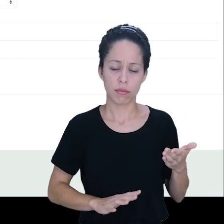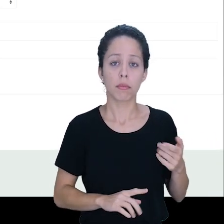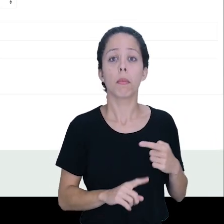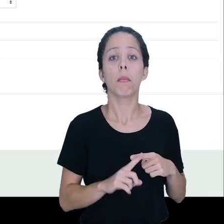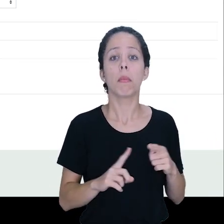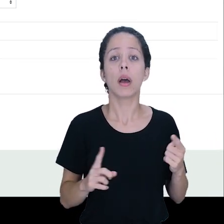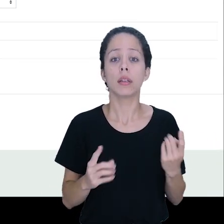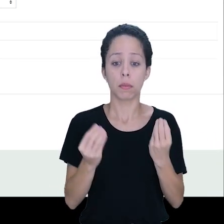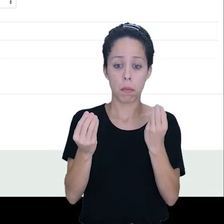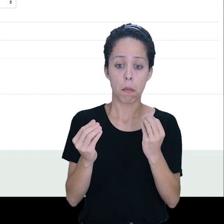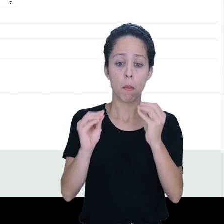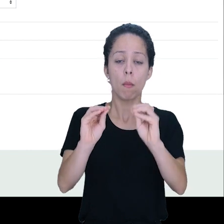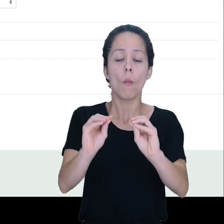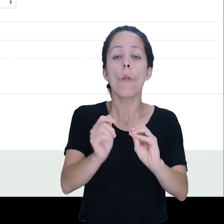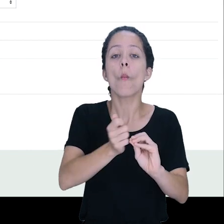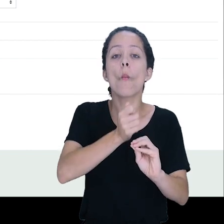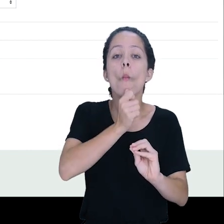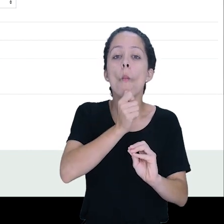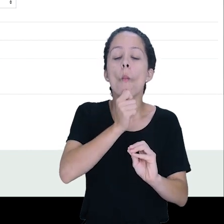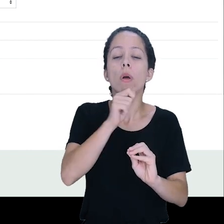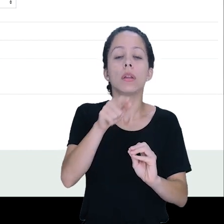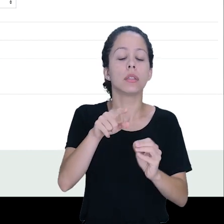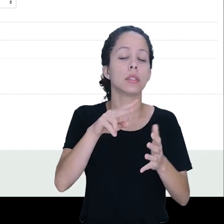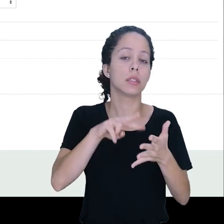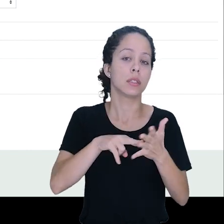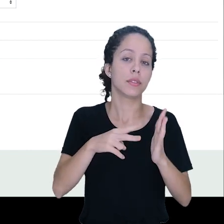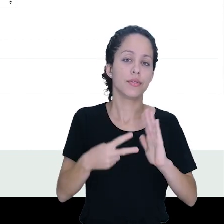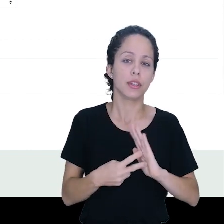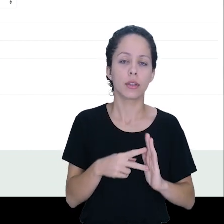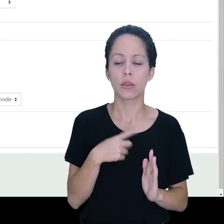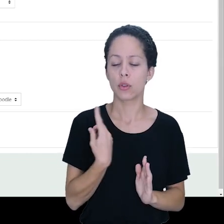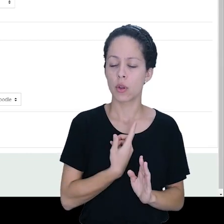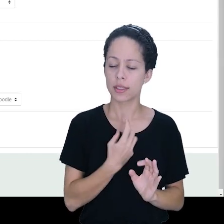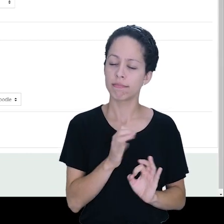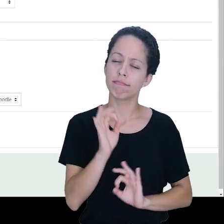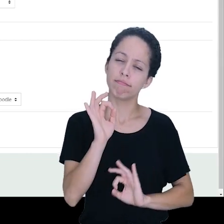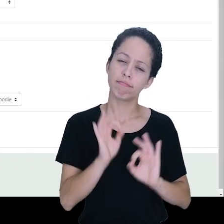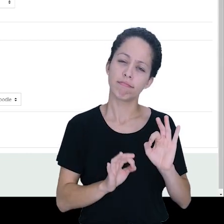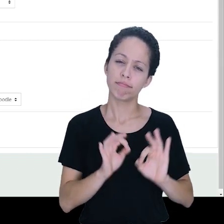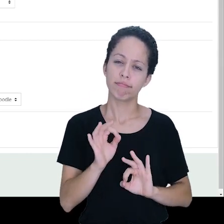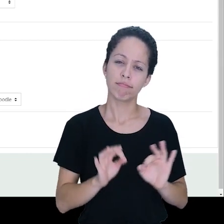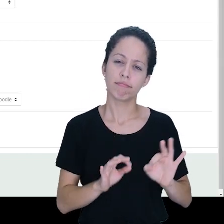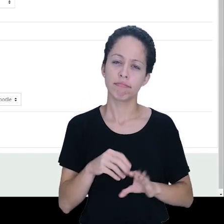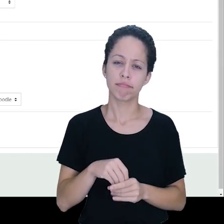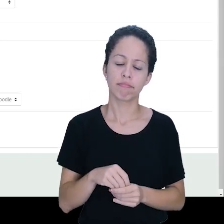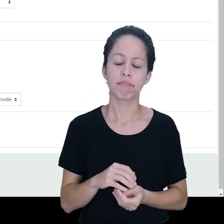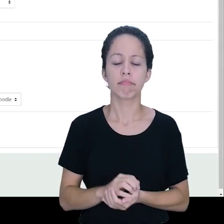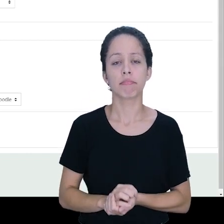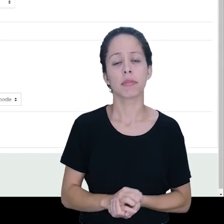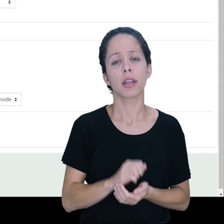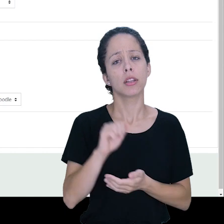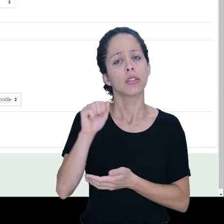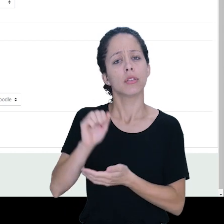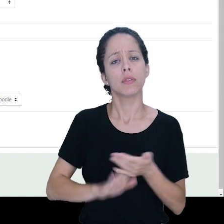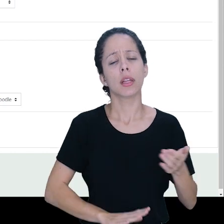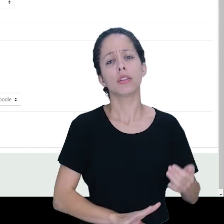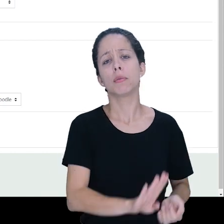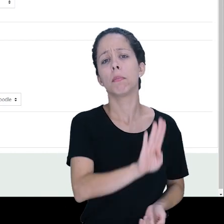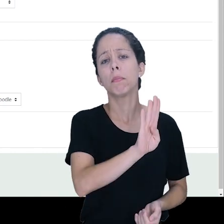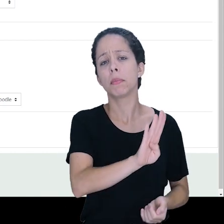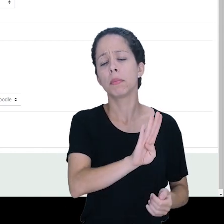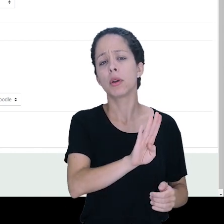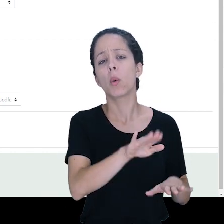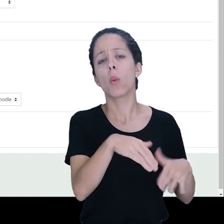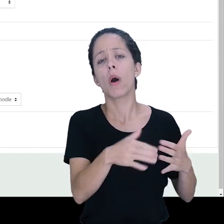não passamos nenhuma atividade lá para dentro ainda ou seja nós estamos planejando né as categorias atividades B